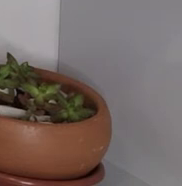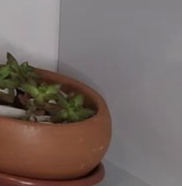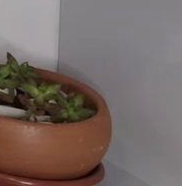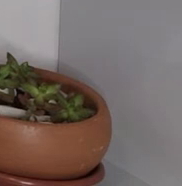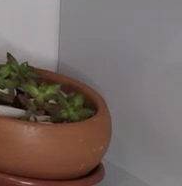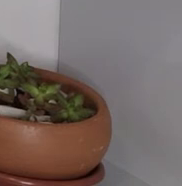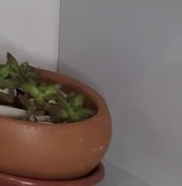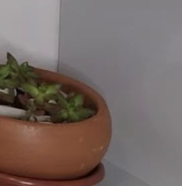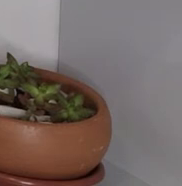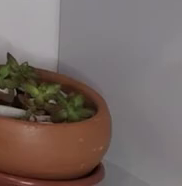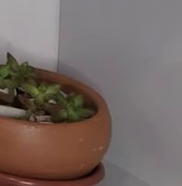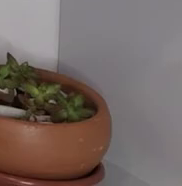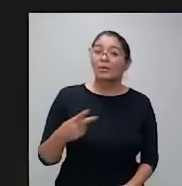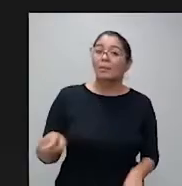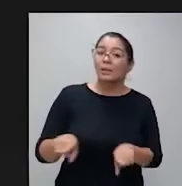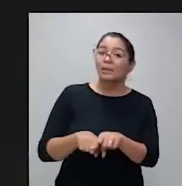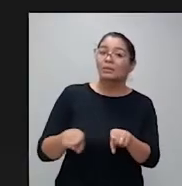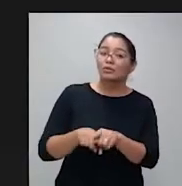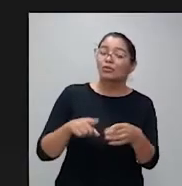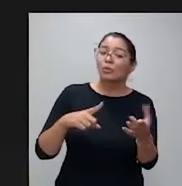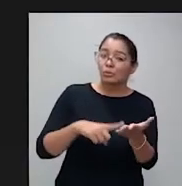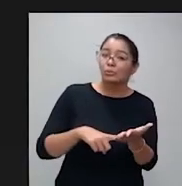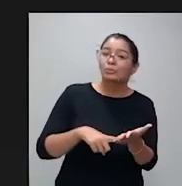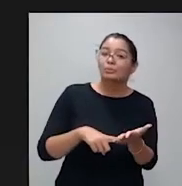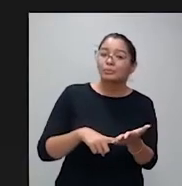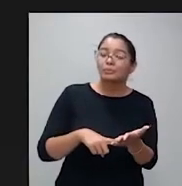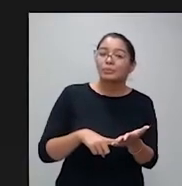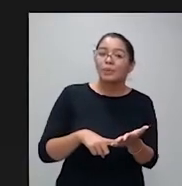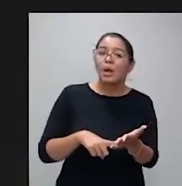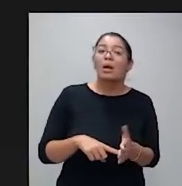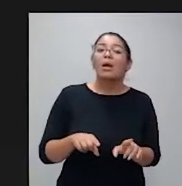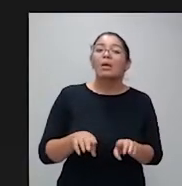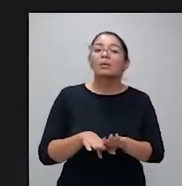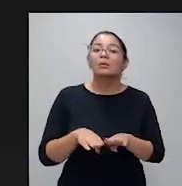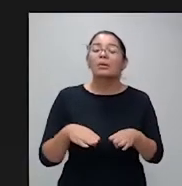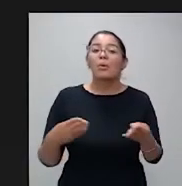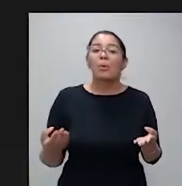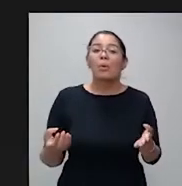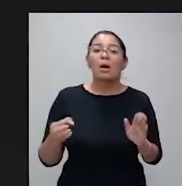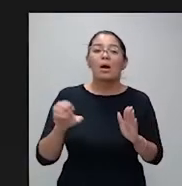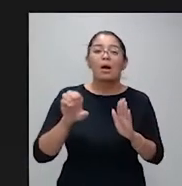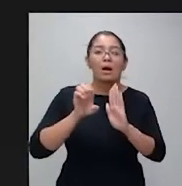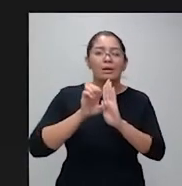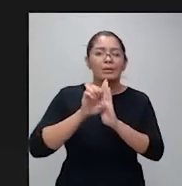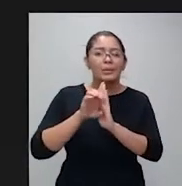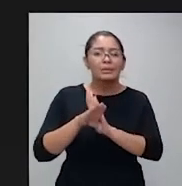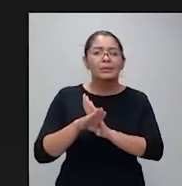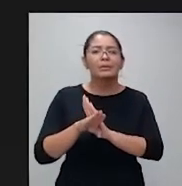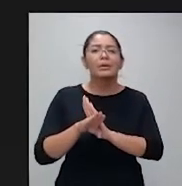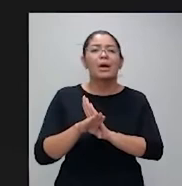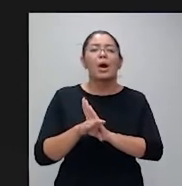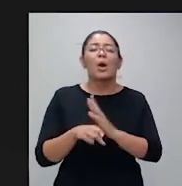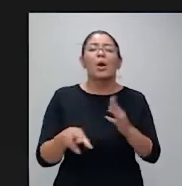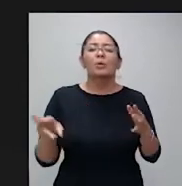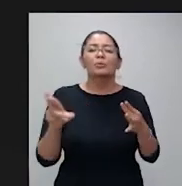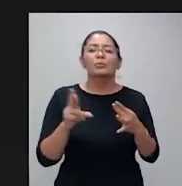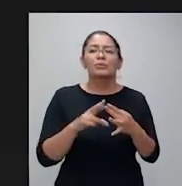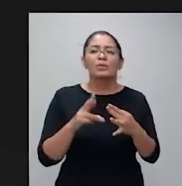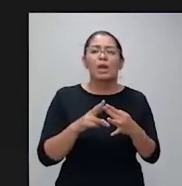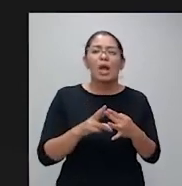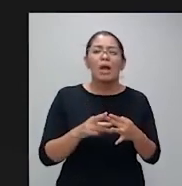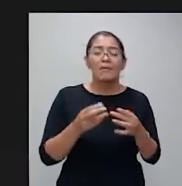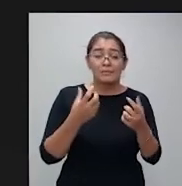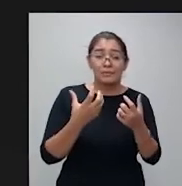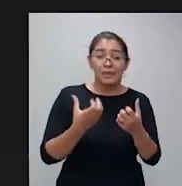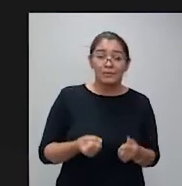que a editora divulgasse o conteúdo. A relatora do recurso especial no STJ, ministra Nancy Andrighi, explicou que a Lei de Direitos